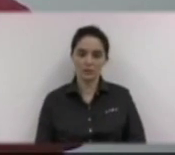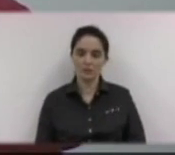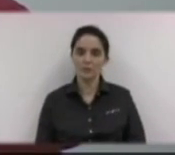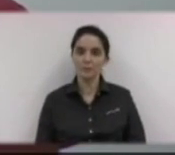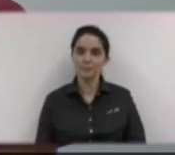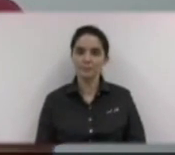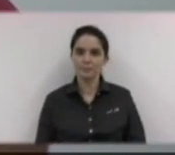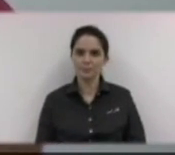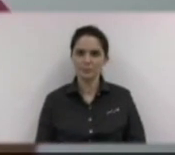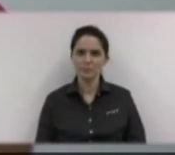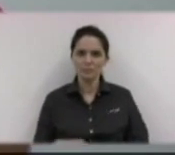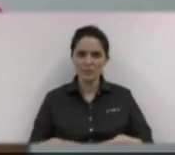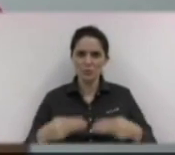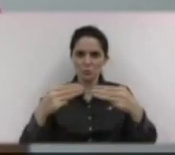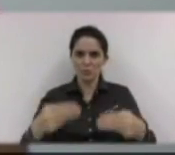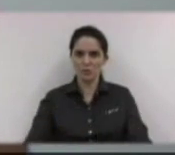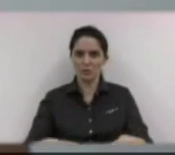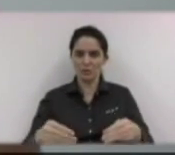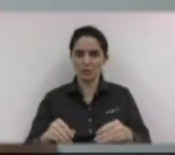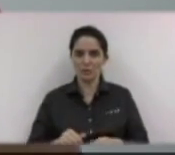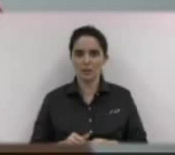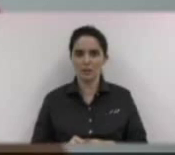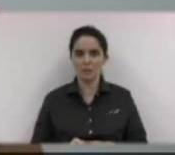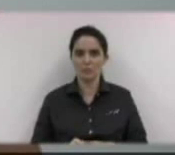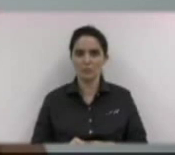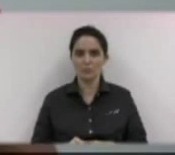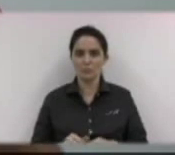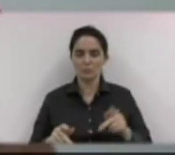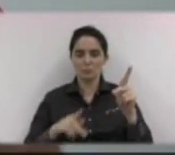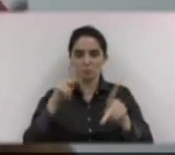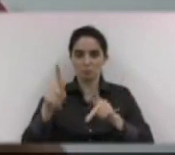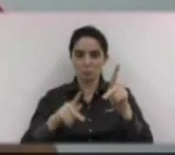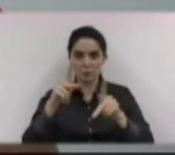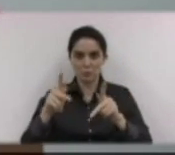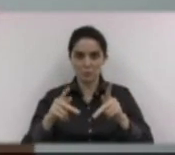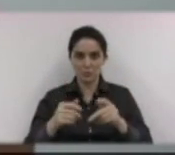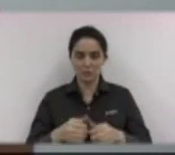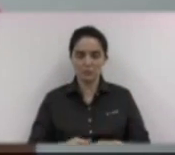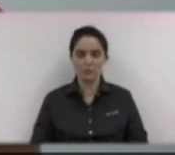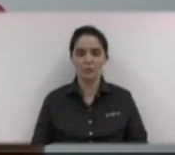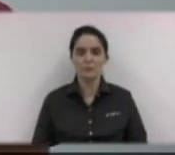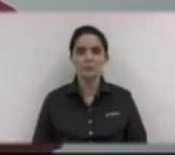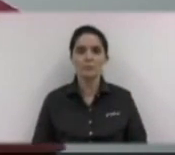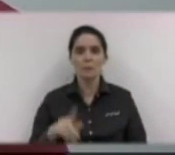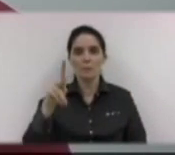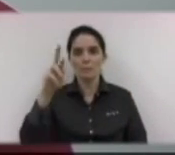saiu. E o promotor, com todo o rigor que lhe é peculiar,